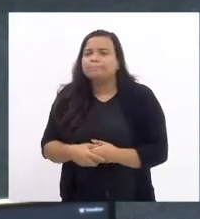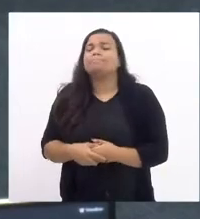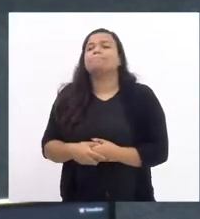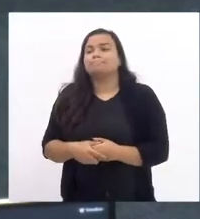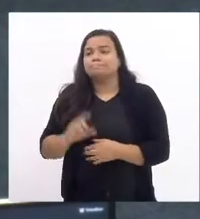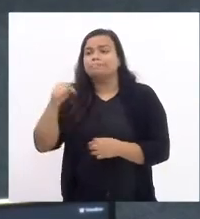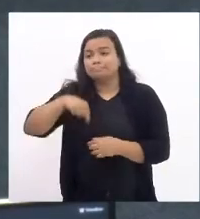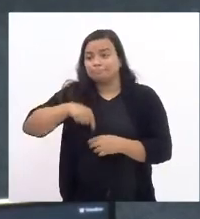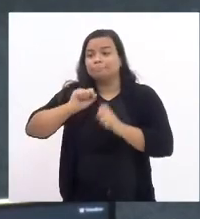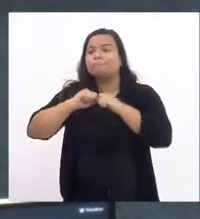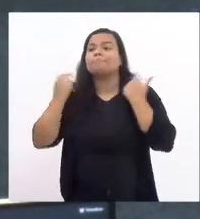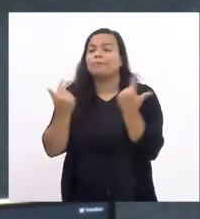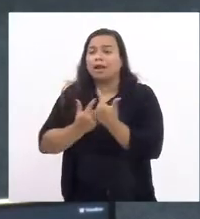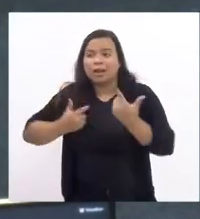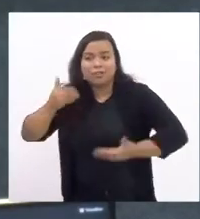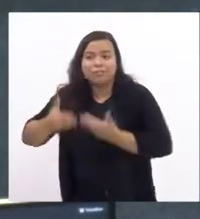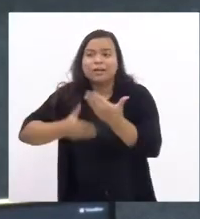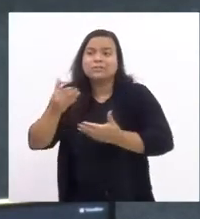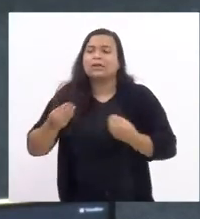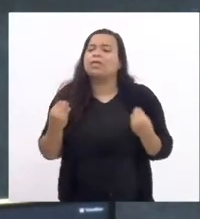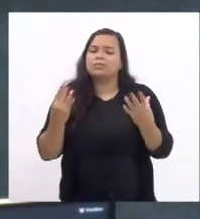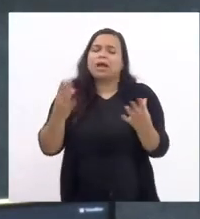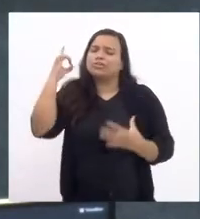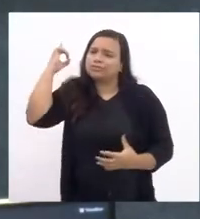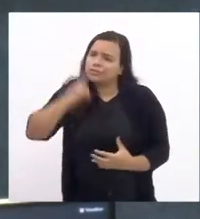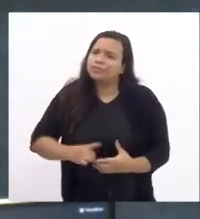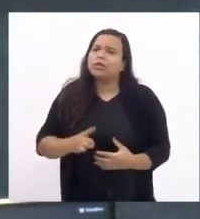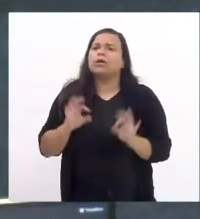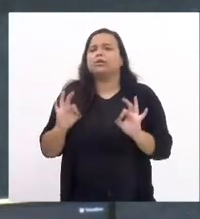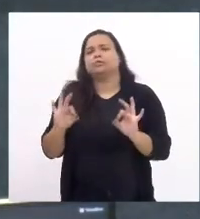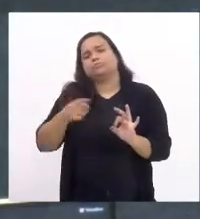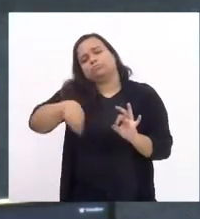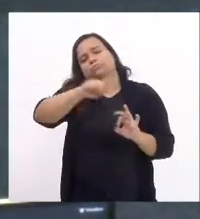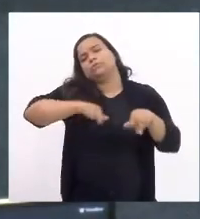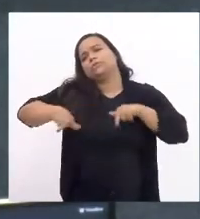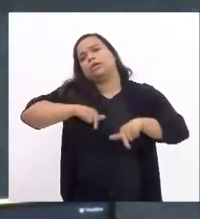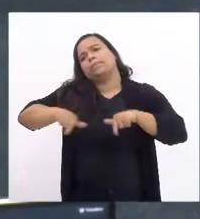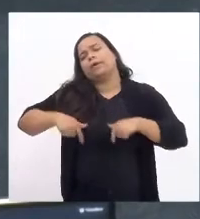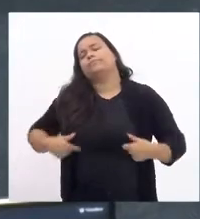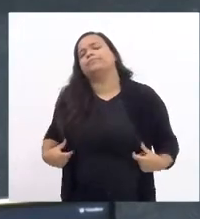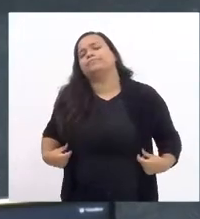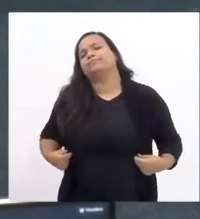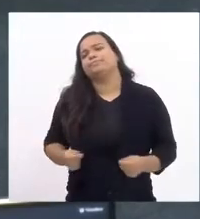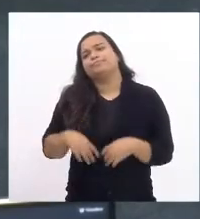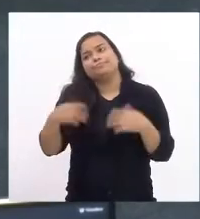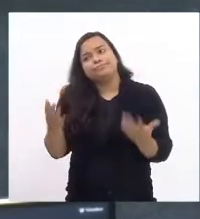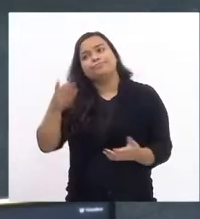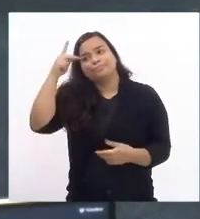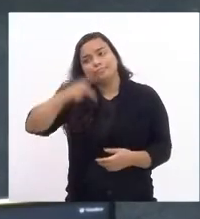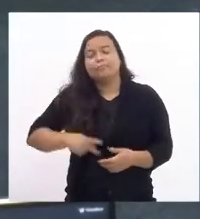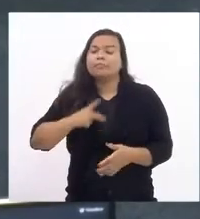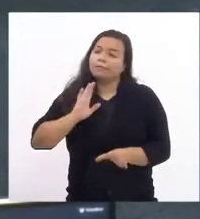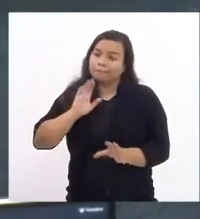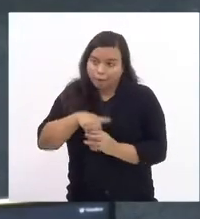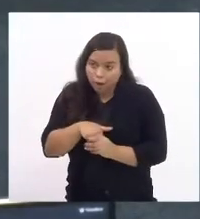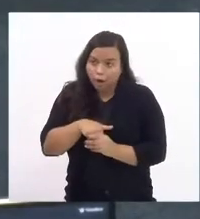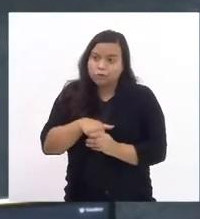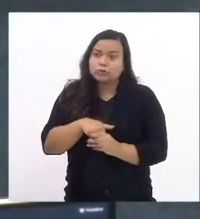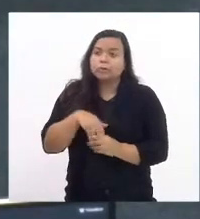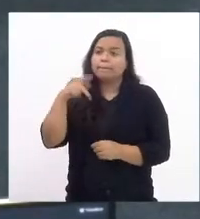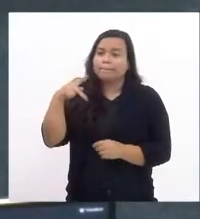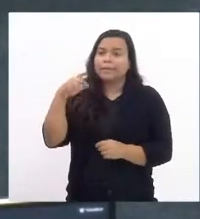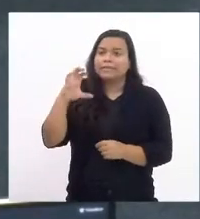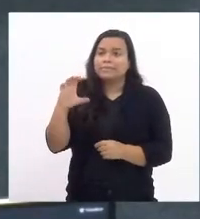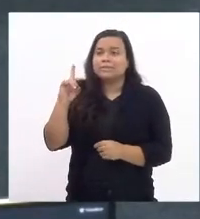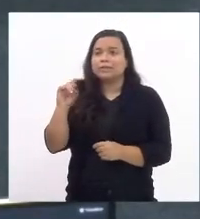casa avançar no direito desses trabalhadores. Então, presidente, o voto do